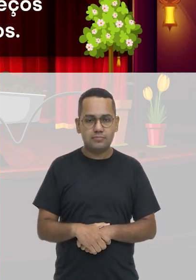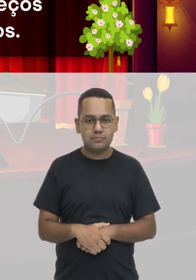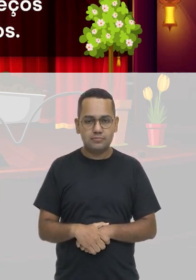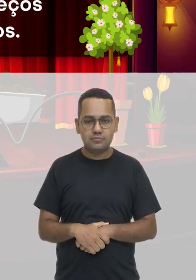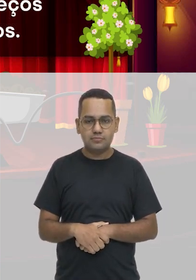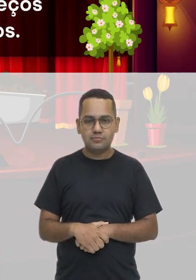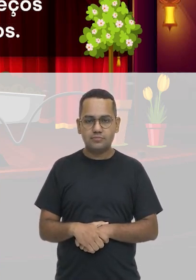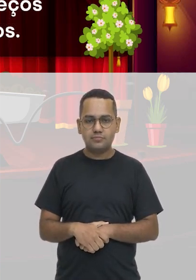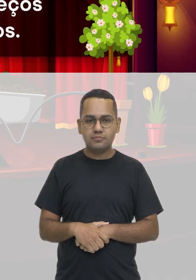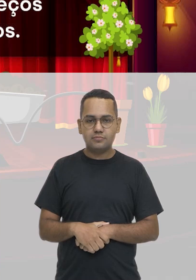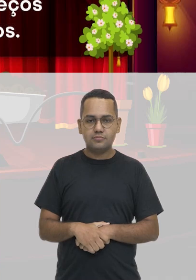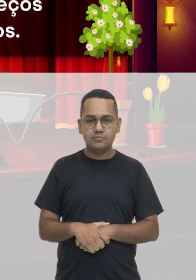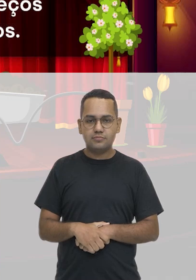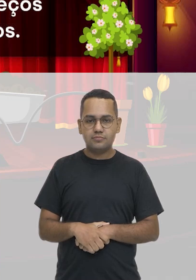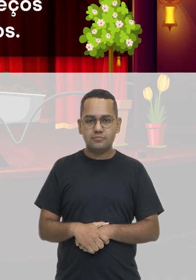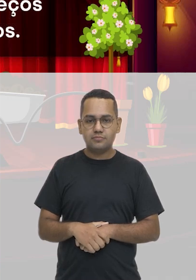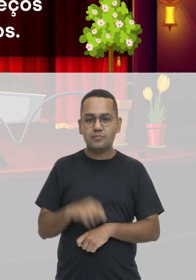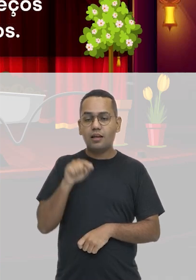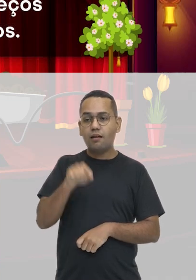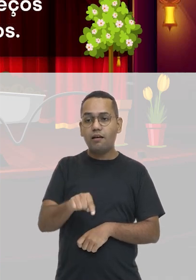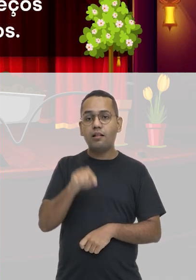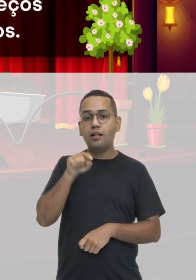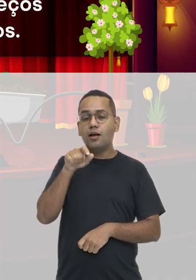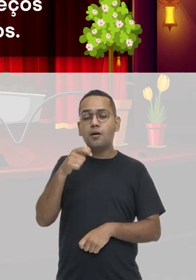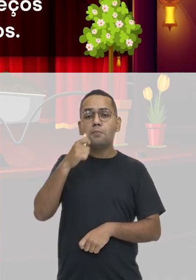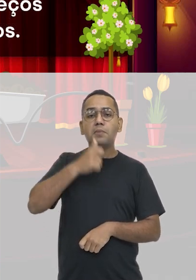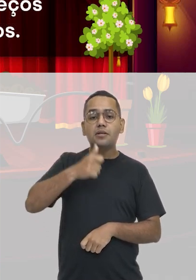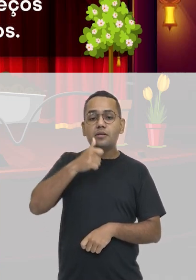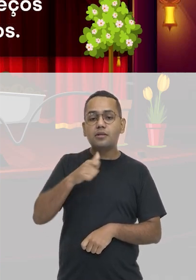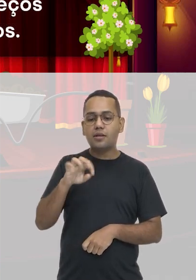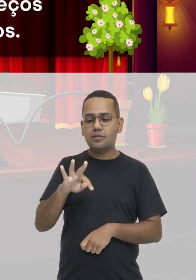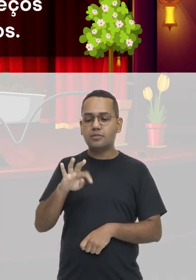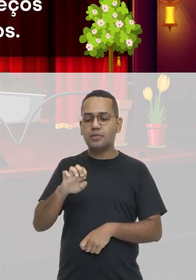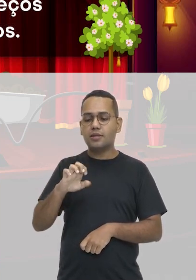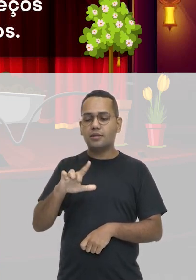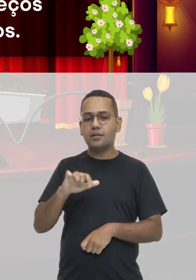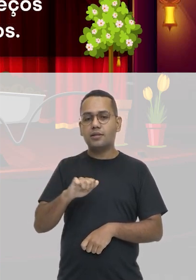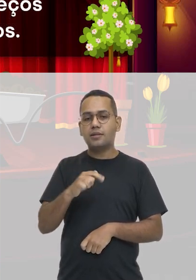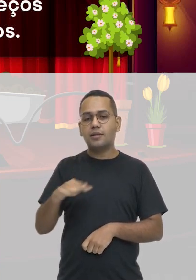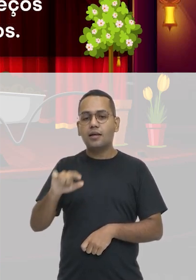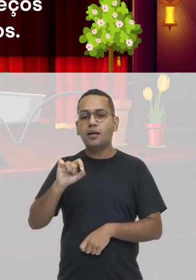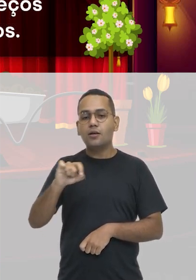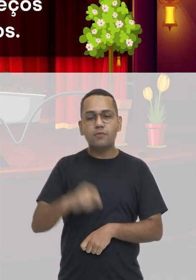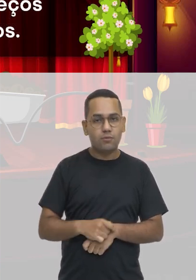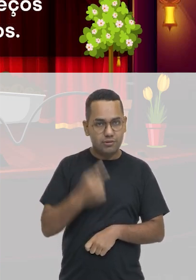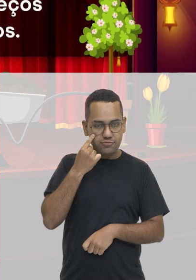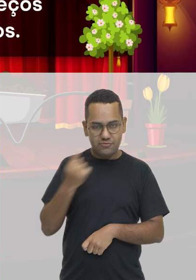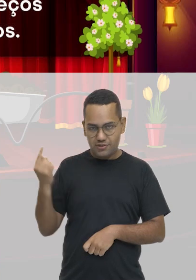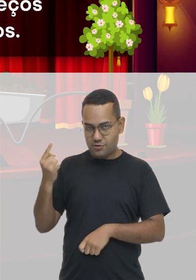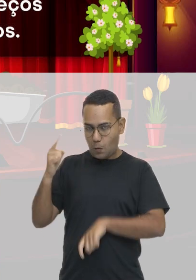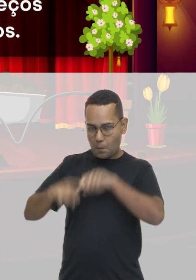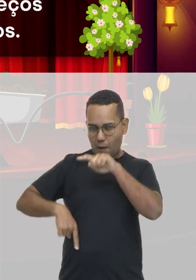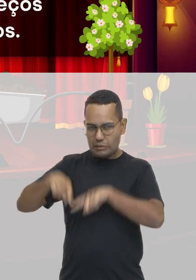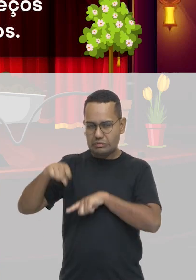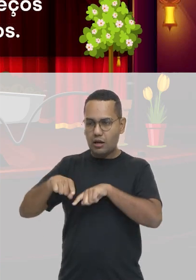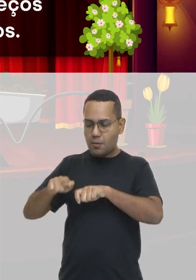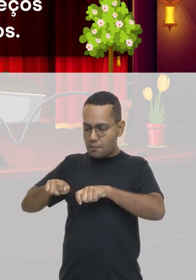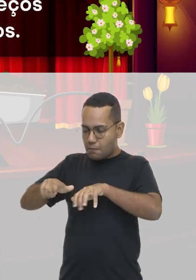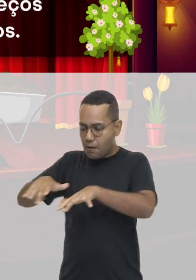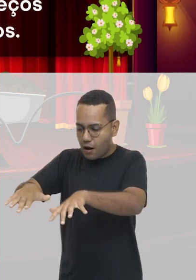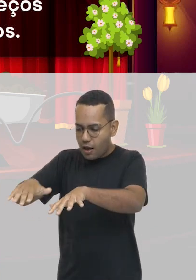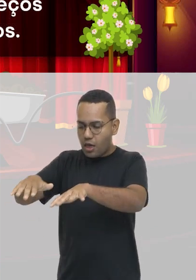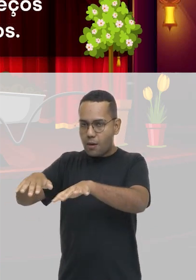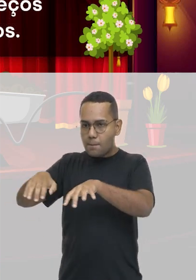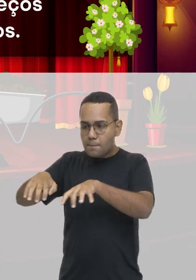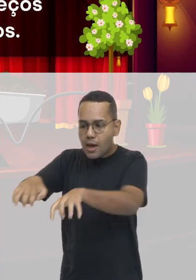moça tecelã. Ora, se ela é tecelã, ela vai fazer o quê? Ela vai tecer, não é verdade? Então,